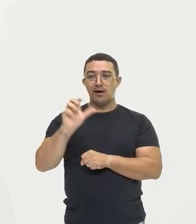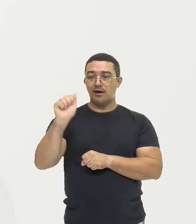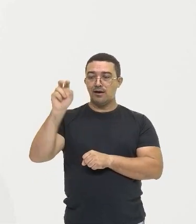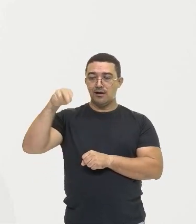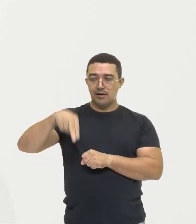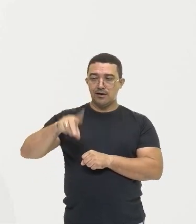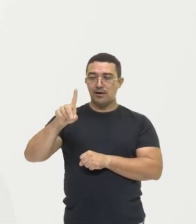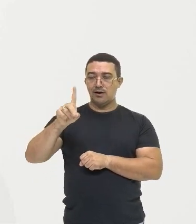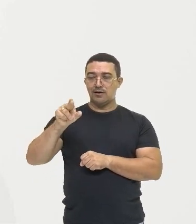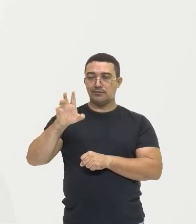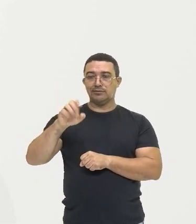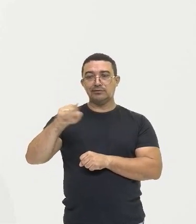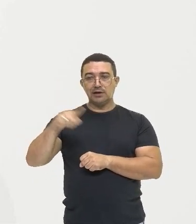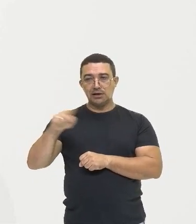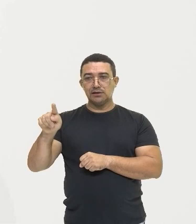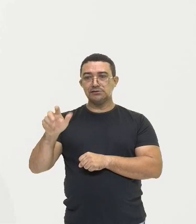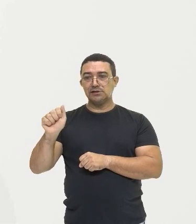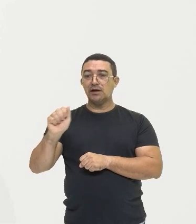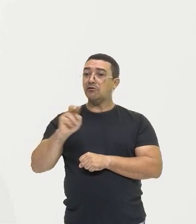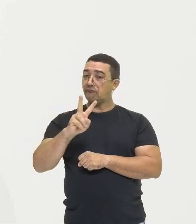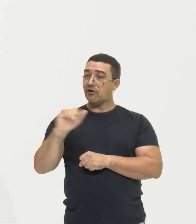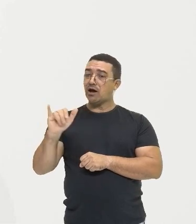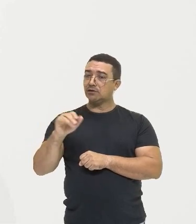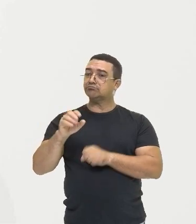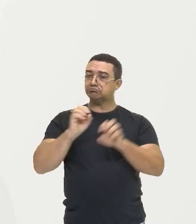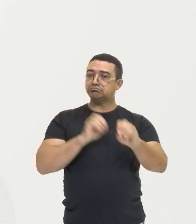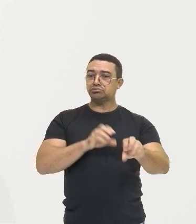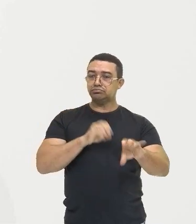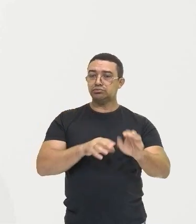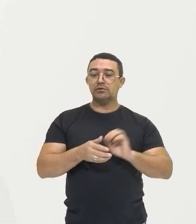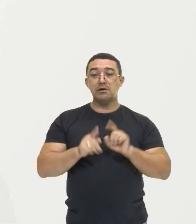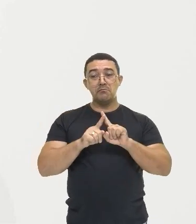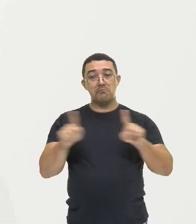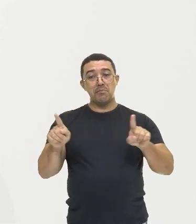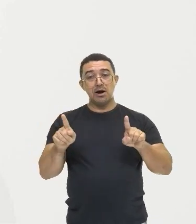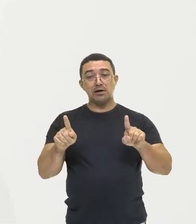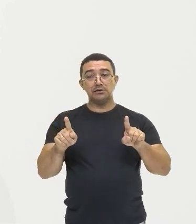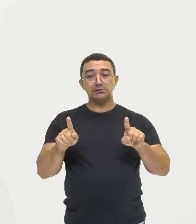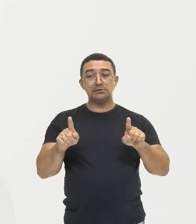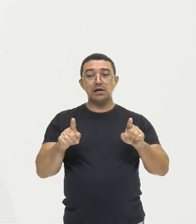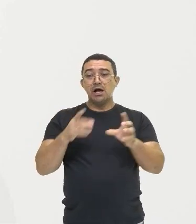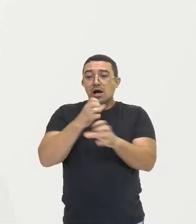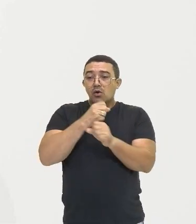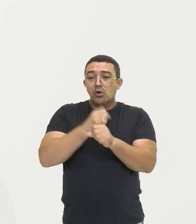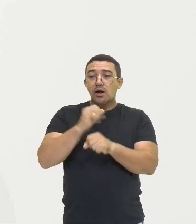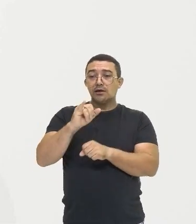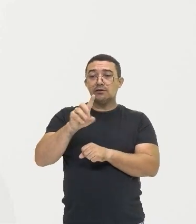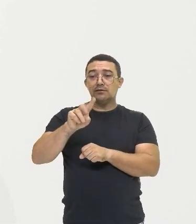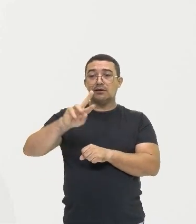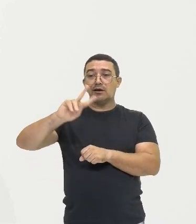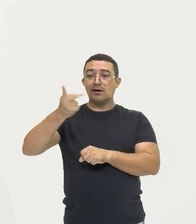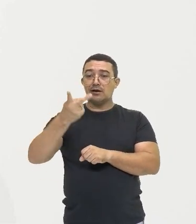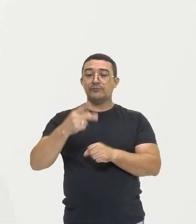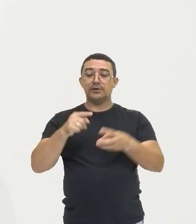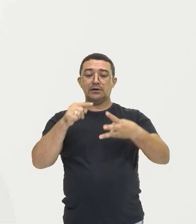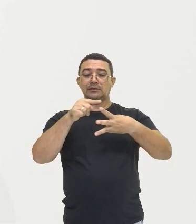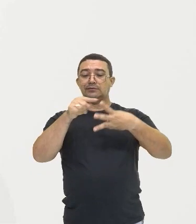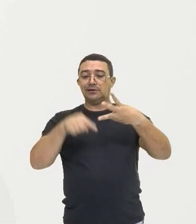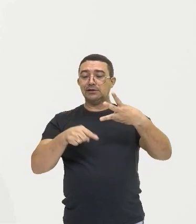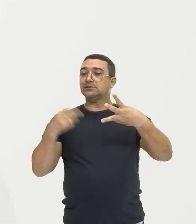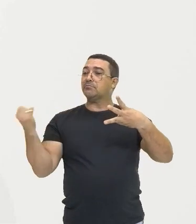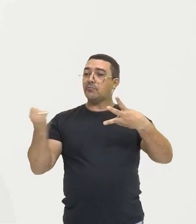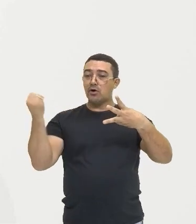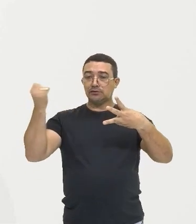eu destaco para vocês que, para calcular o IDH, a gente leva em consideração 3 importantes